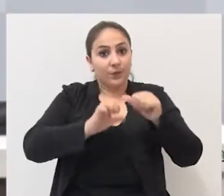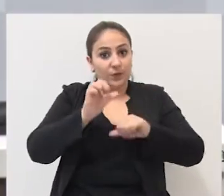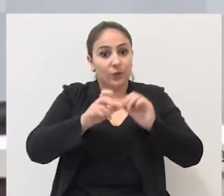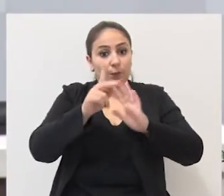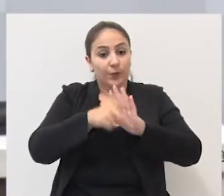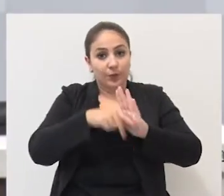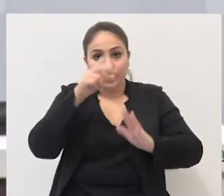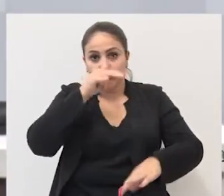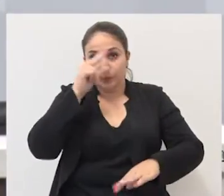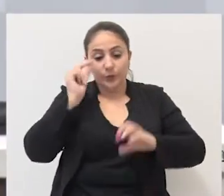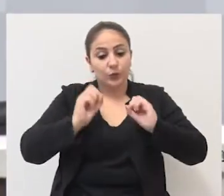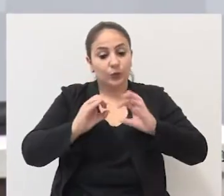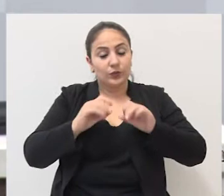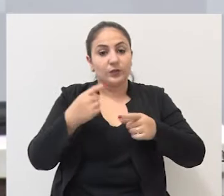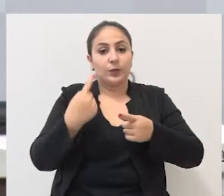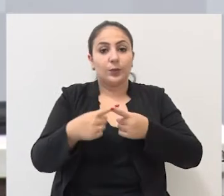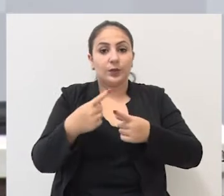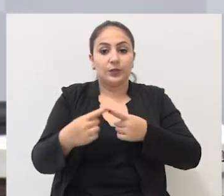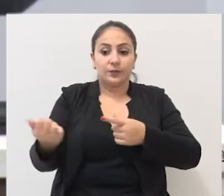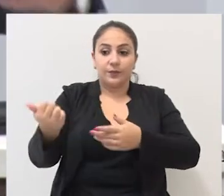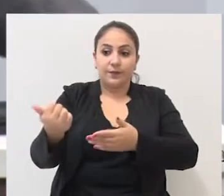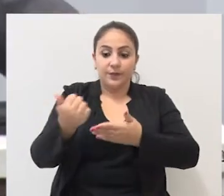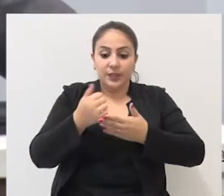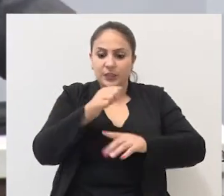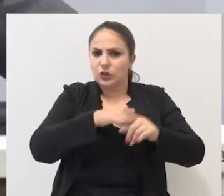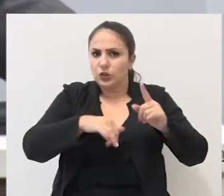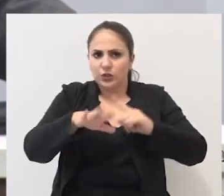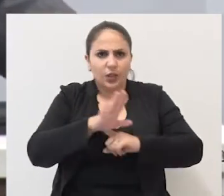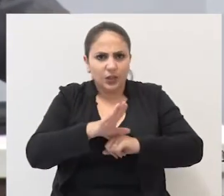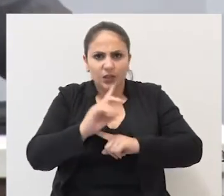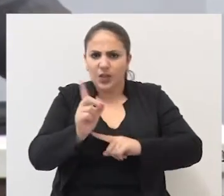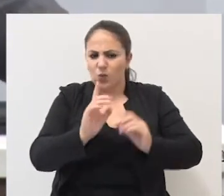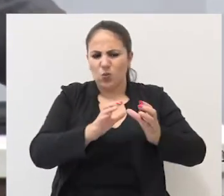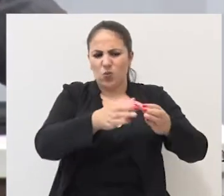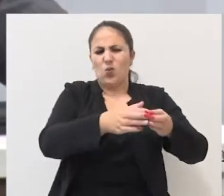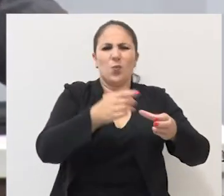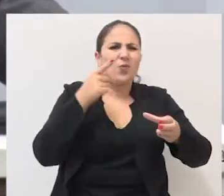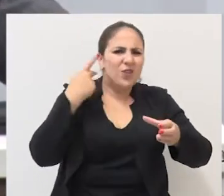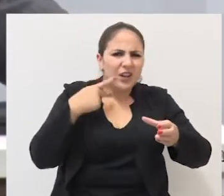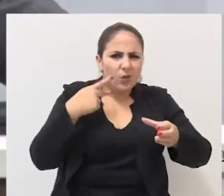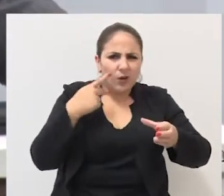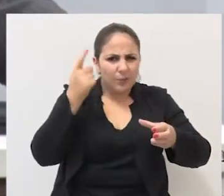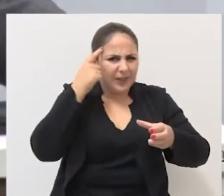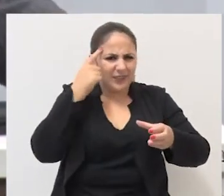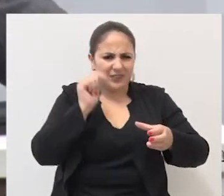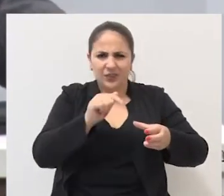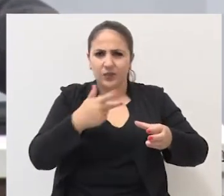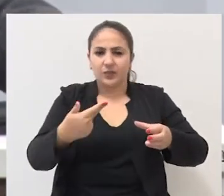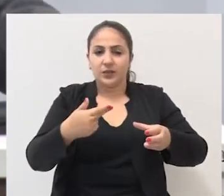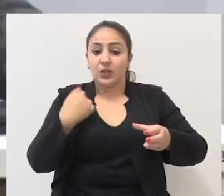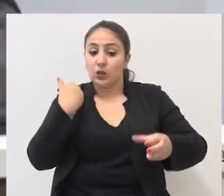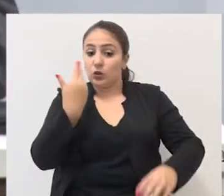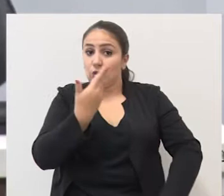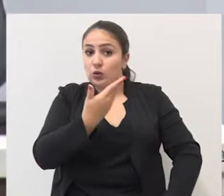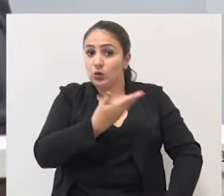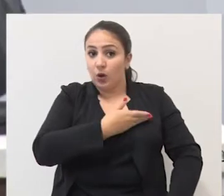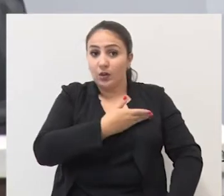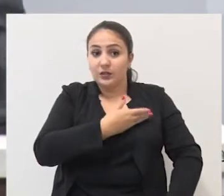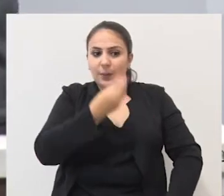Municipal de Educação, elas devem advir da sociedade e não de um grupo de vereadores.